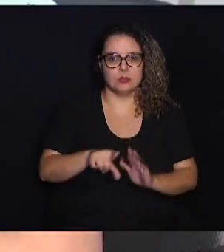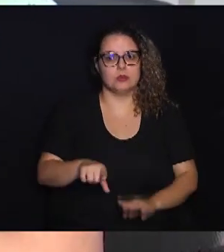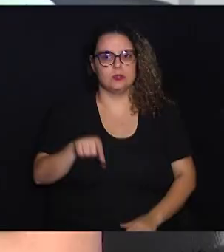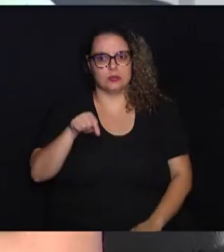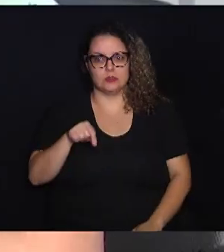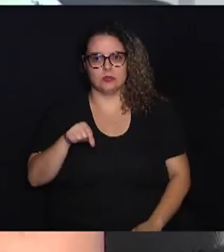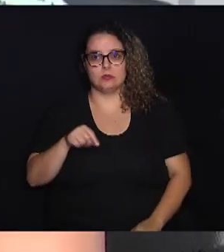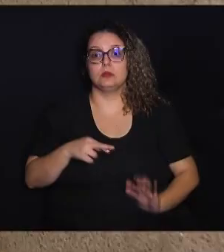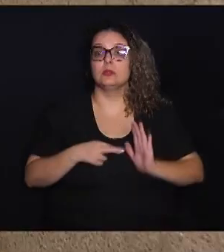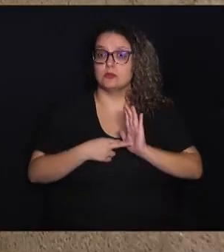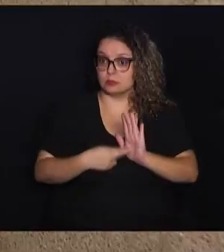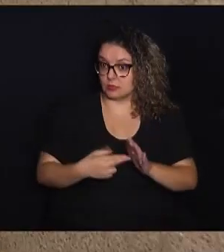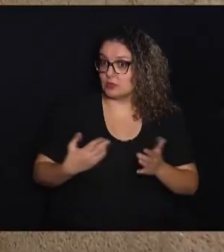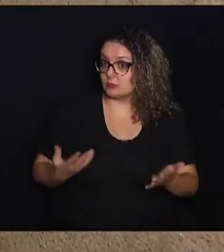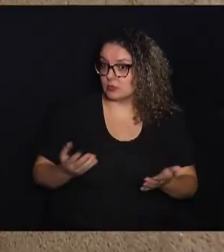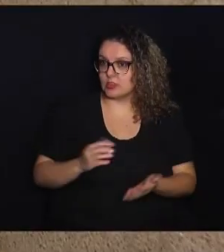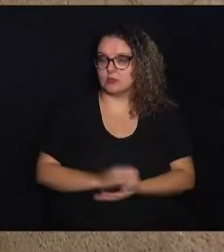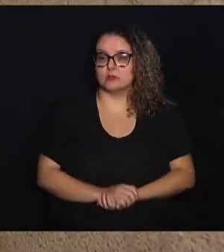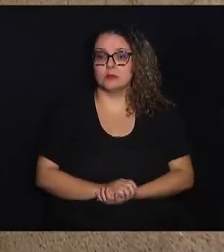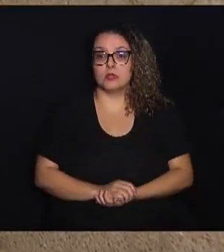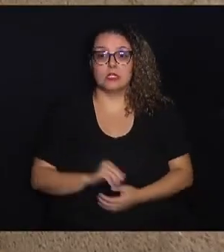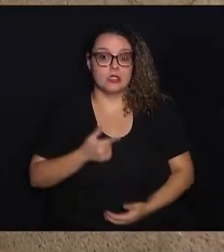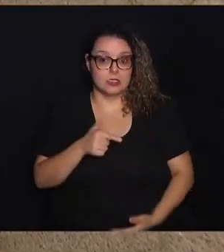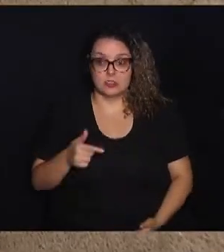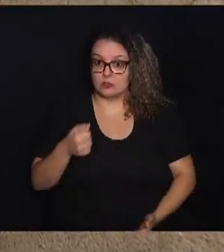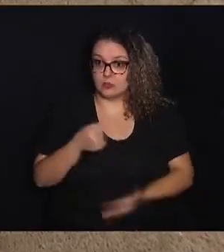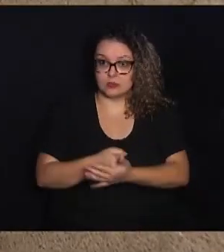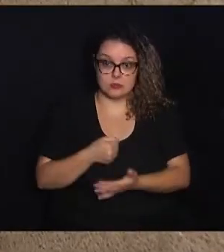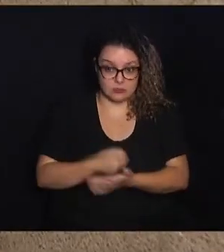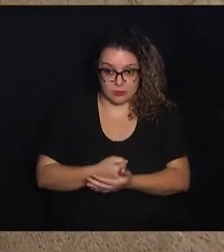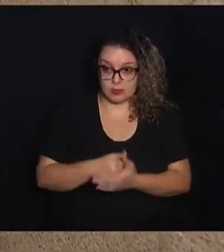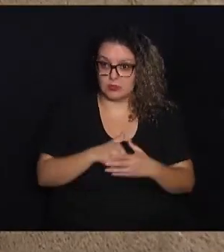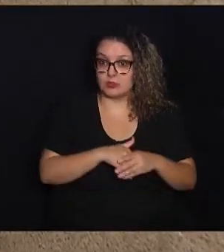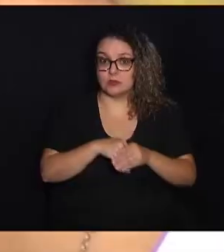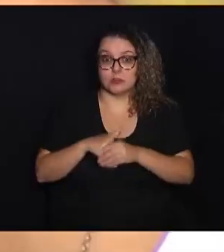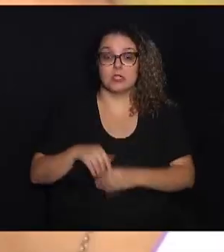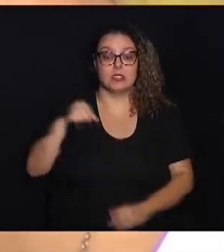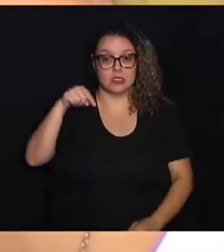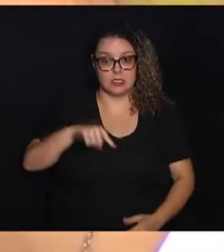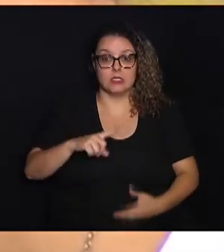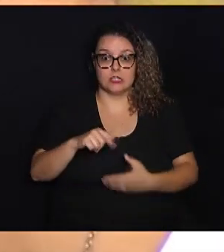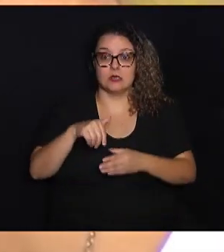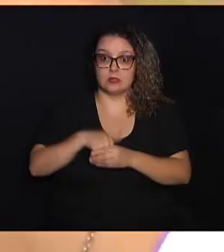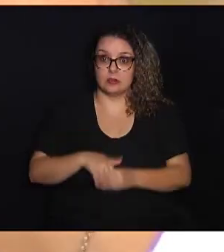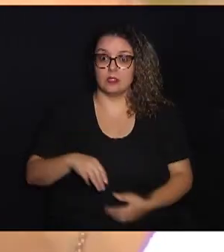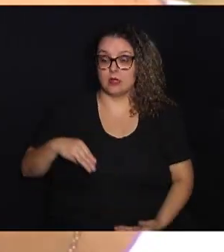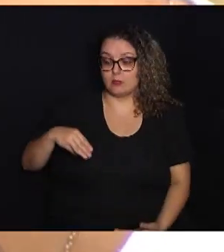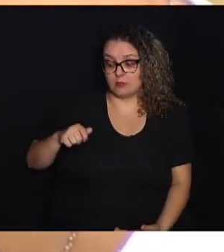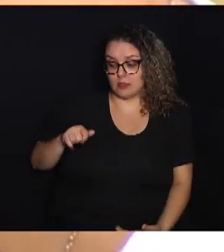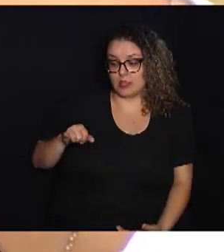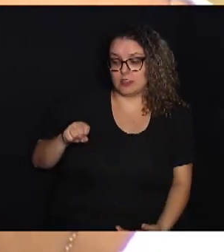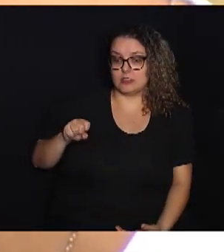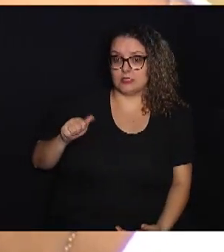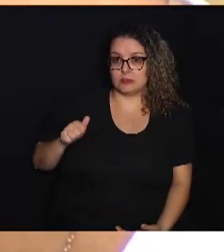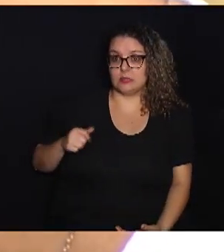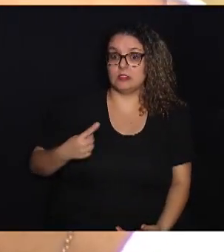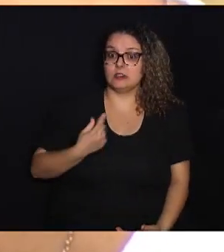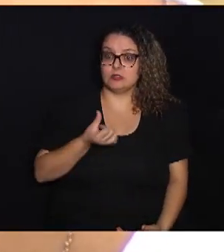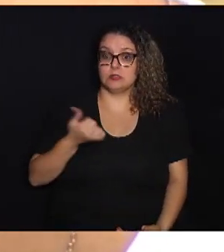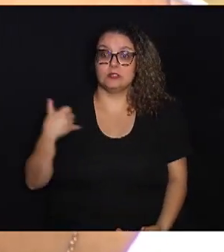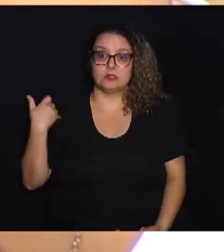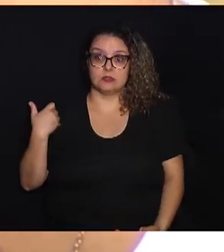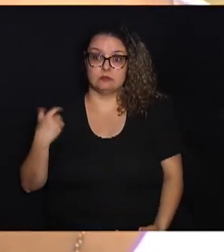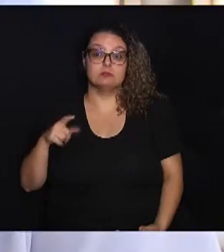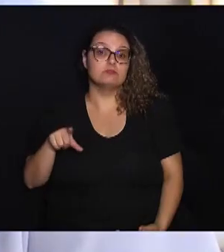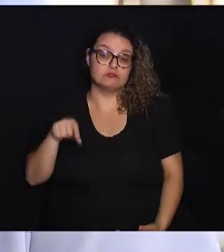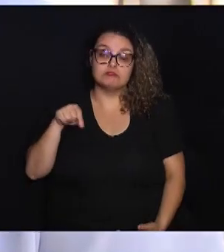seus representantes. Mesmo não tendo a obrigatoriedade de votar nessas eleições, a Maísa, de 16 anos, resolveu tirar o